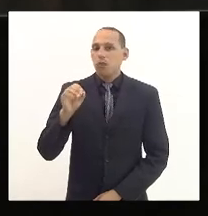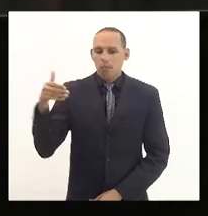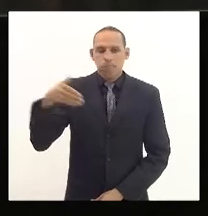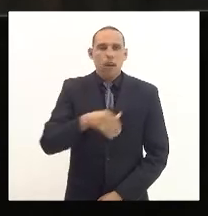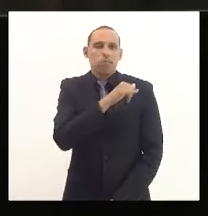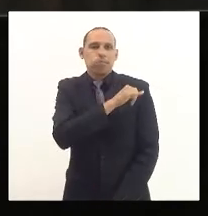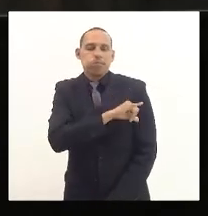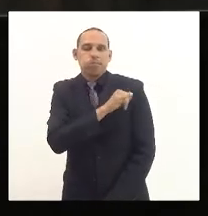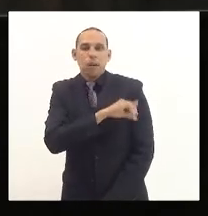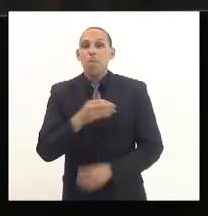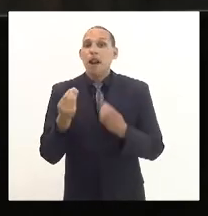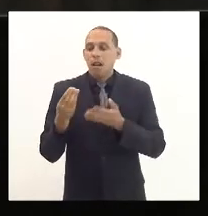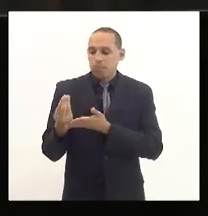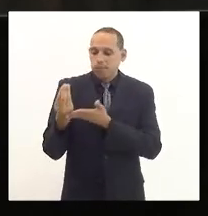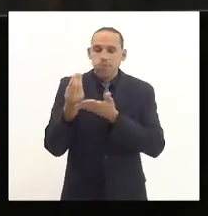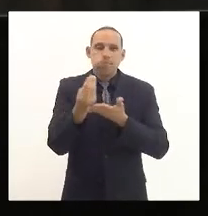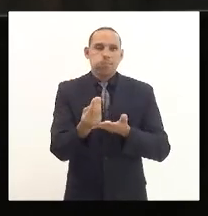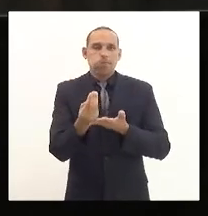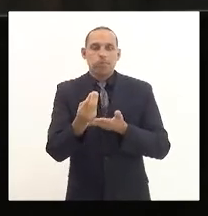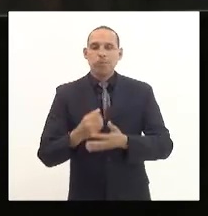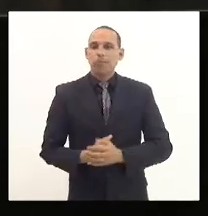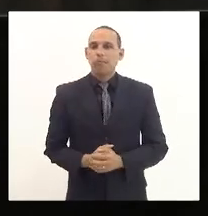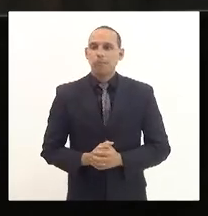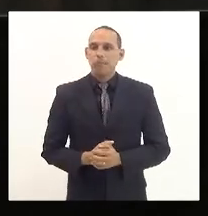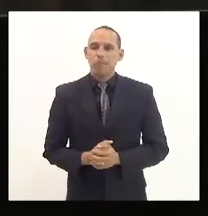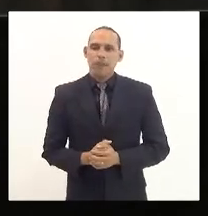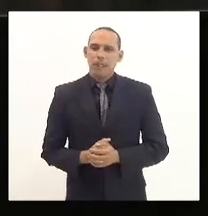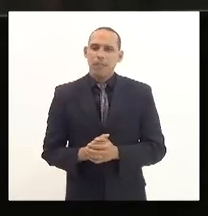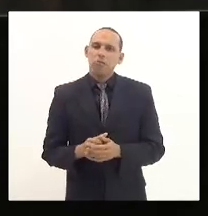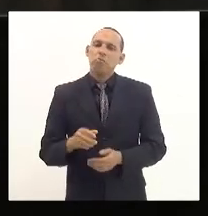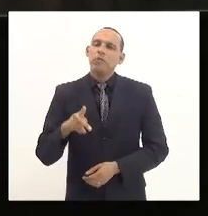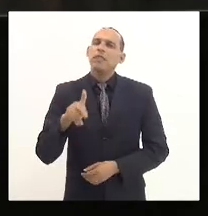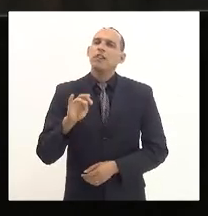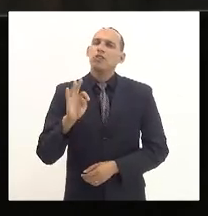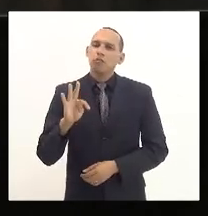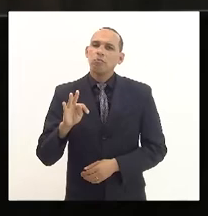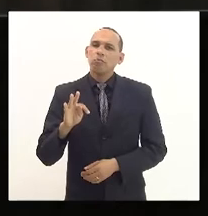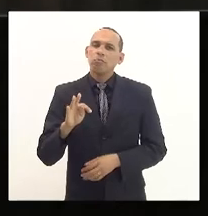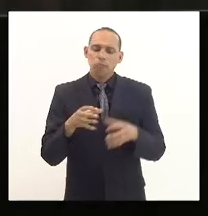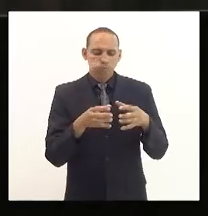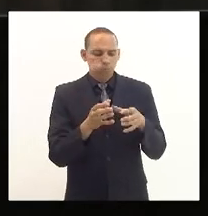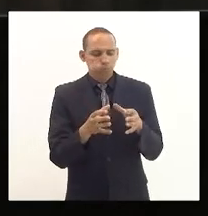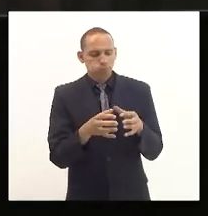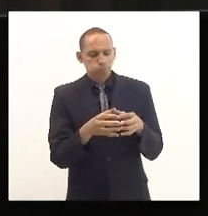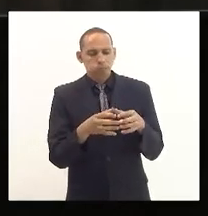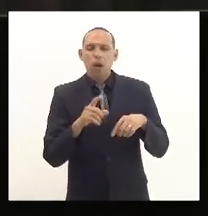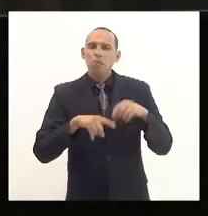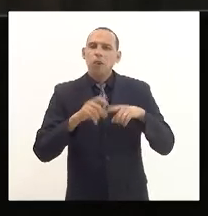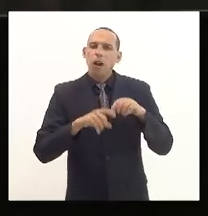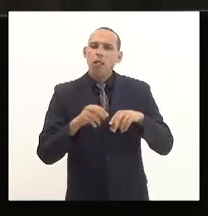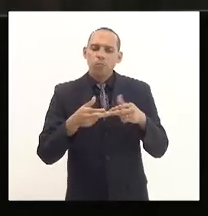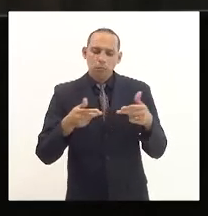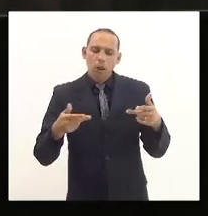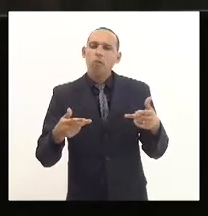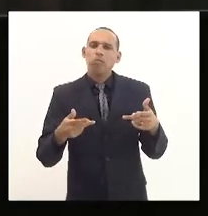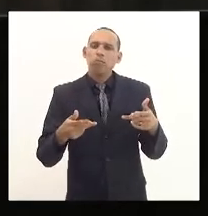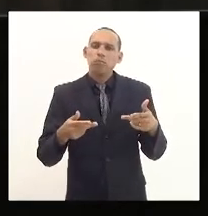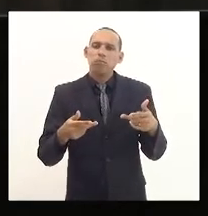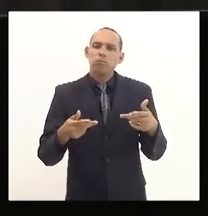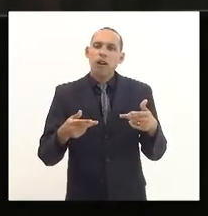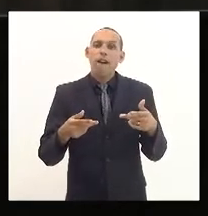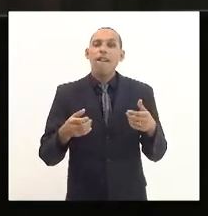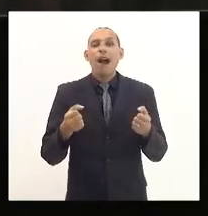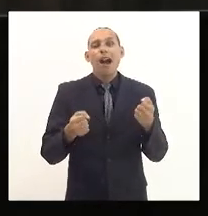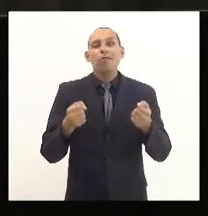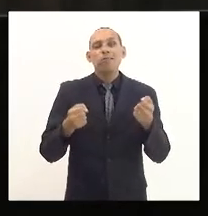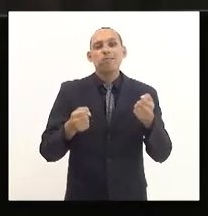fazer a entrega deputada Célia Jordão de kits de veículos para aqueles kits que